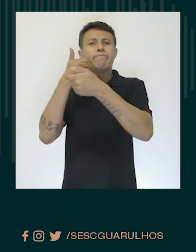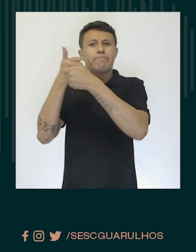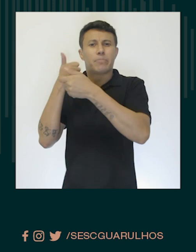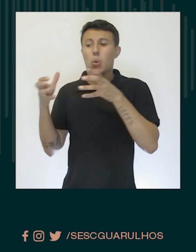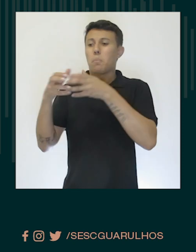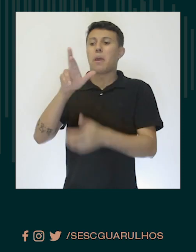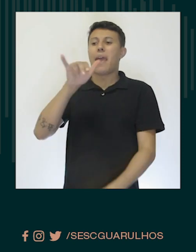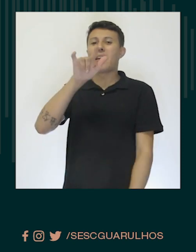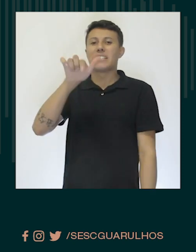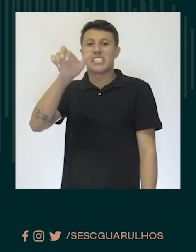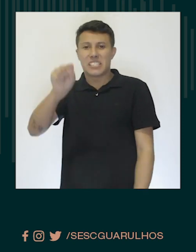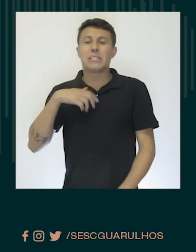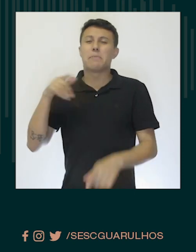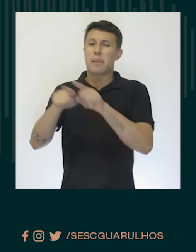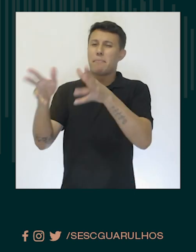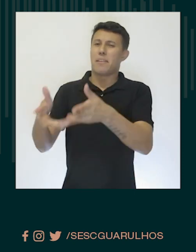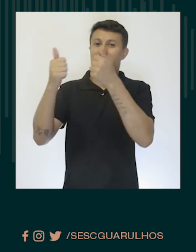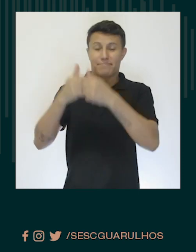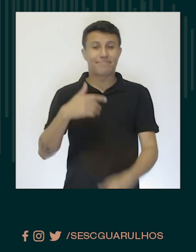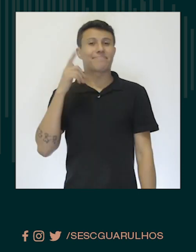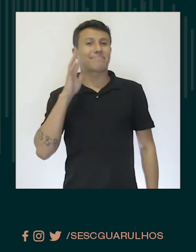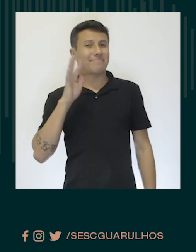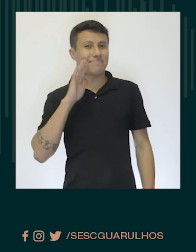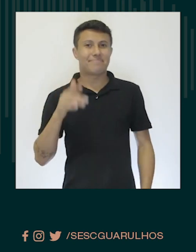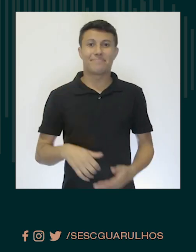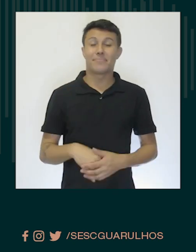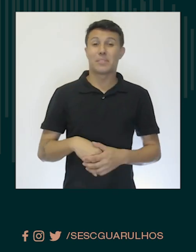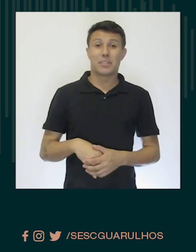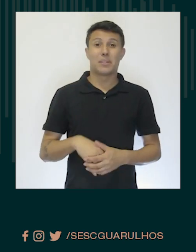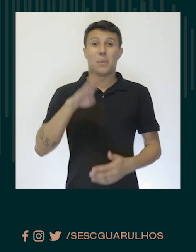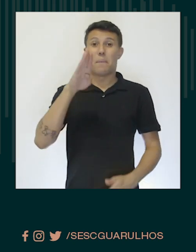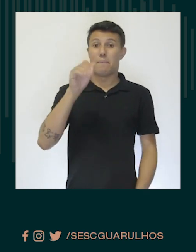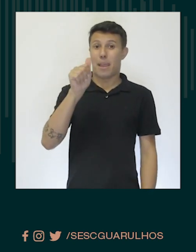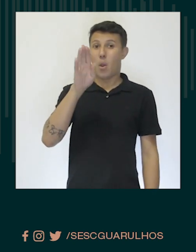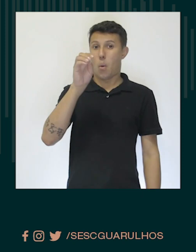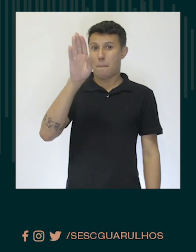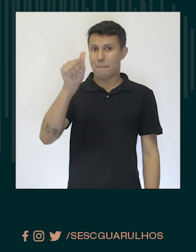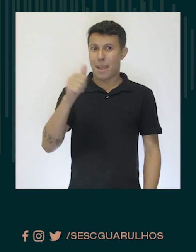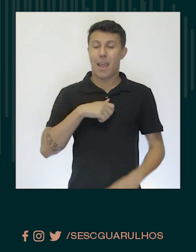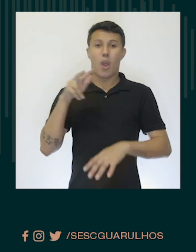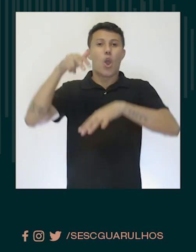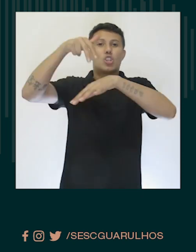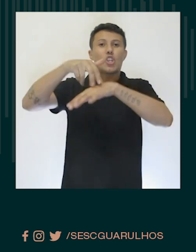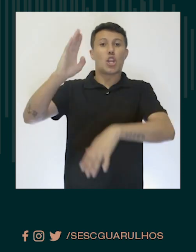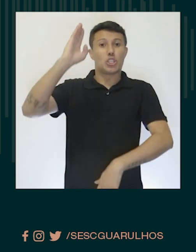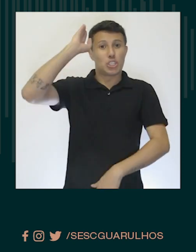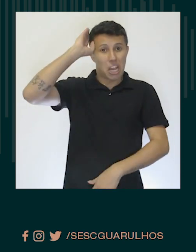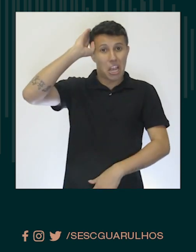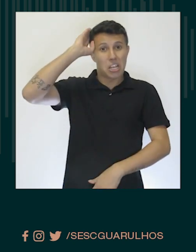também. Demais. O Raízes de Baobá fez uma apresentação no auditório do Sesc no começo desse